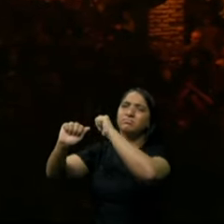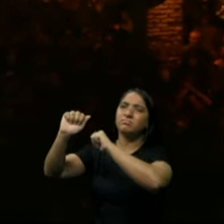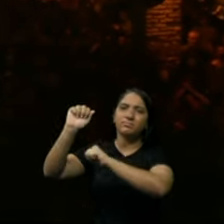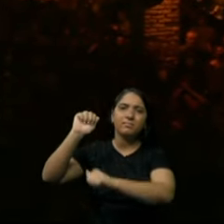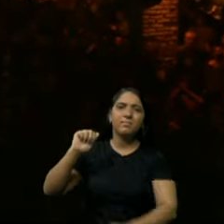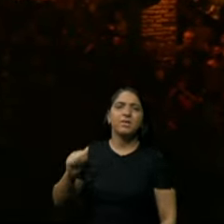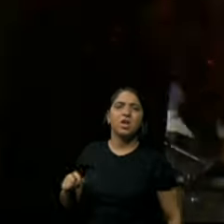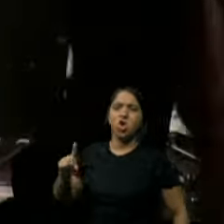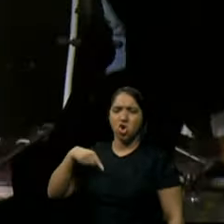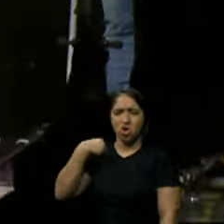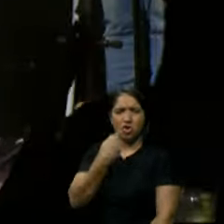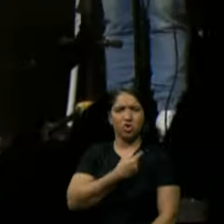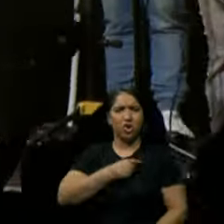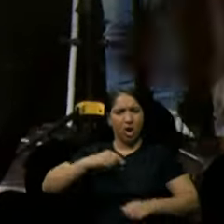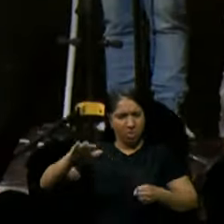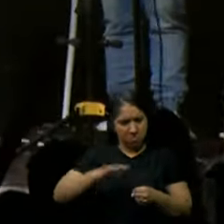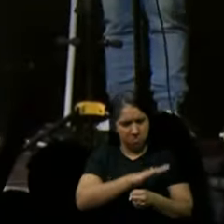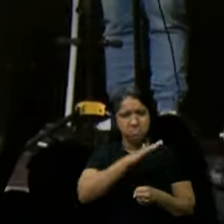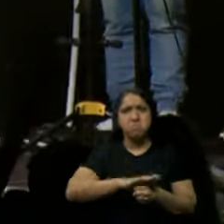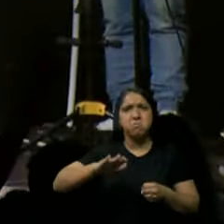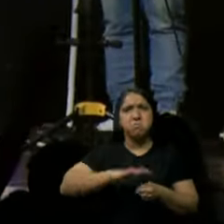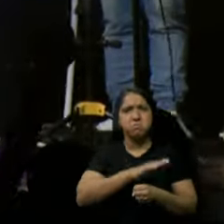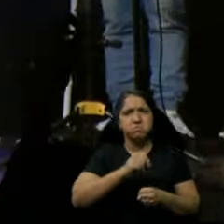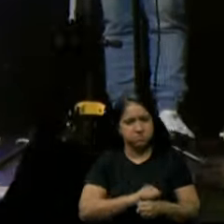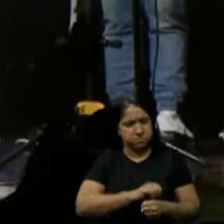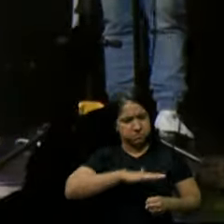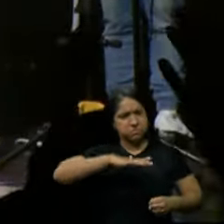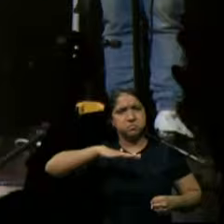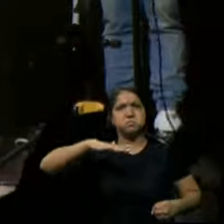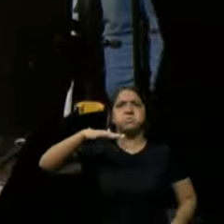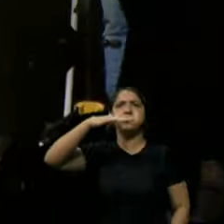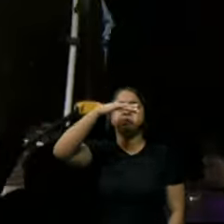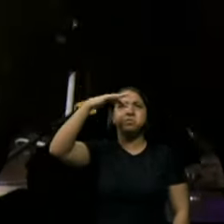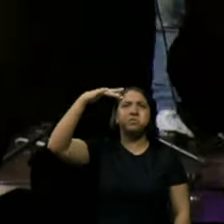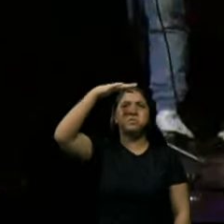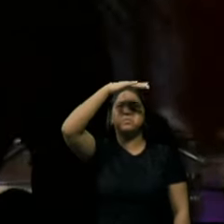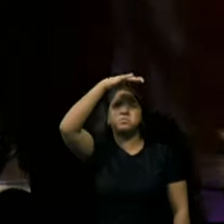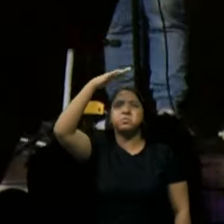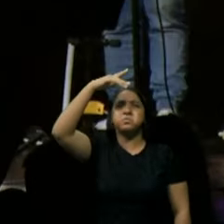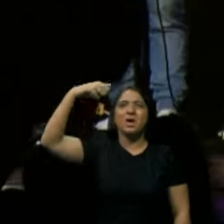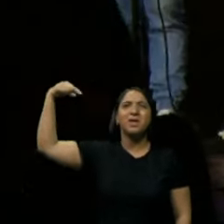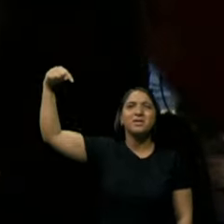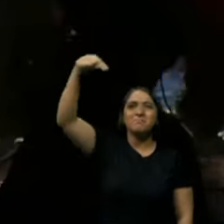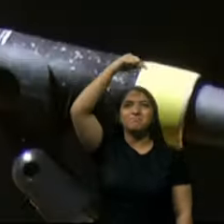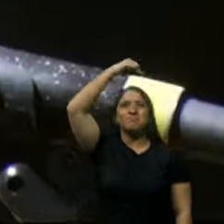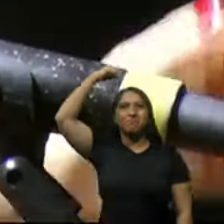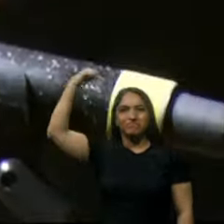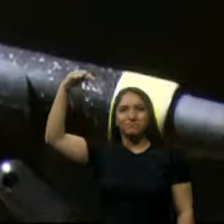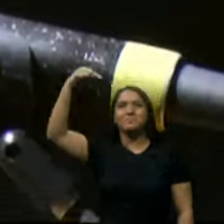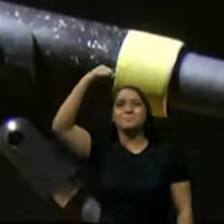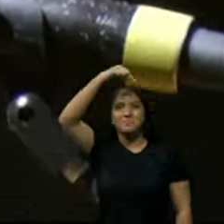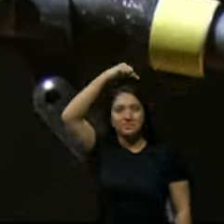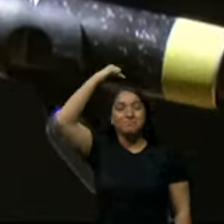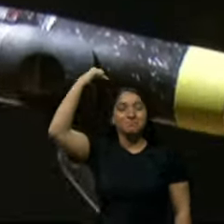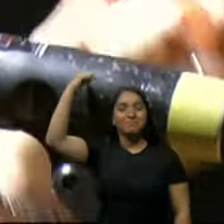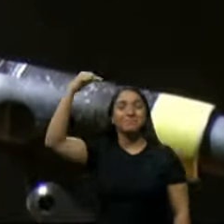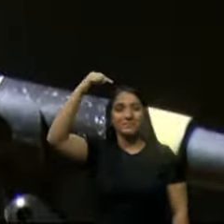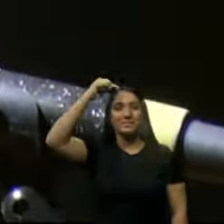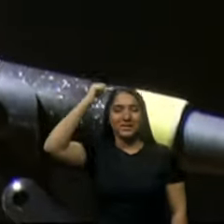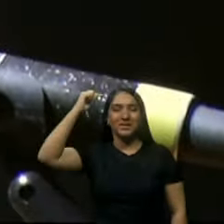cheios do Espírito Cheios do Espírito Cheio do Espírito cheios cheios